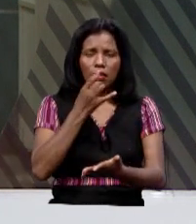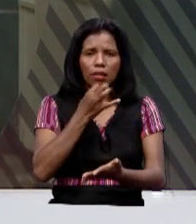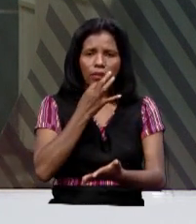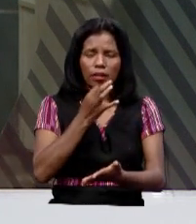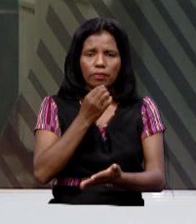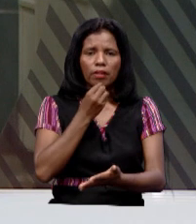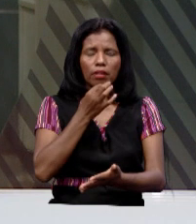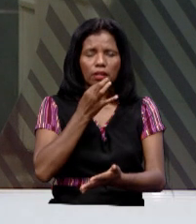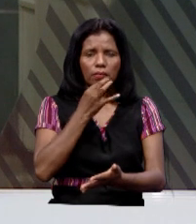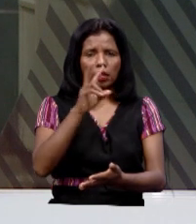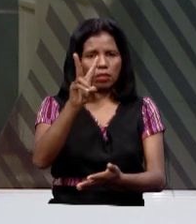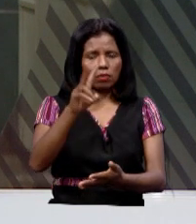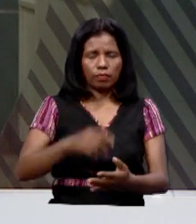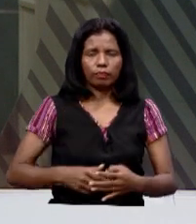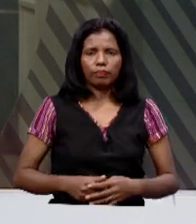da RUAC.